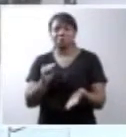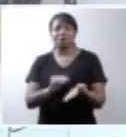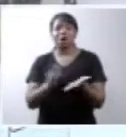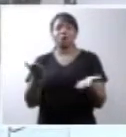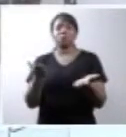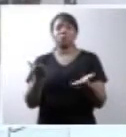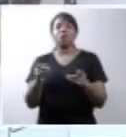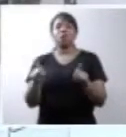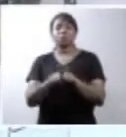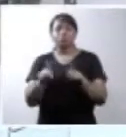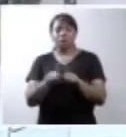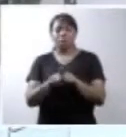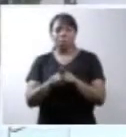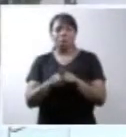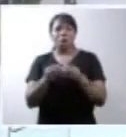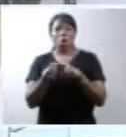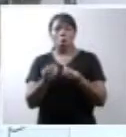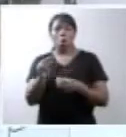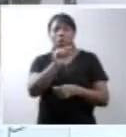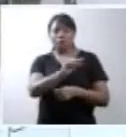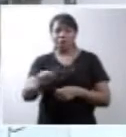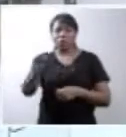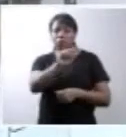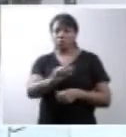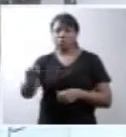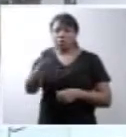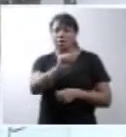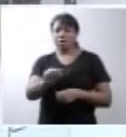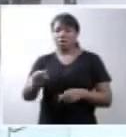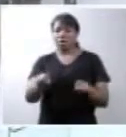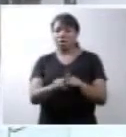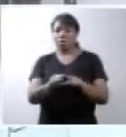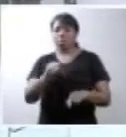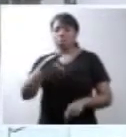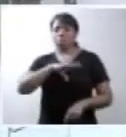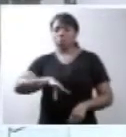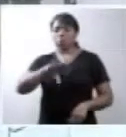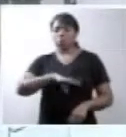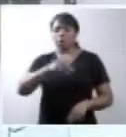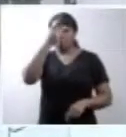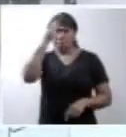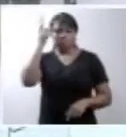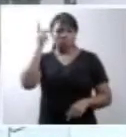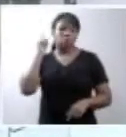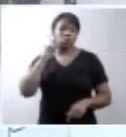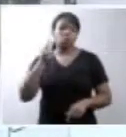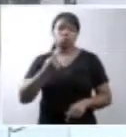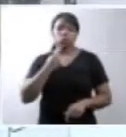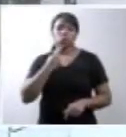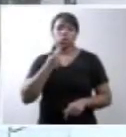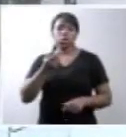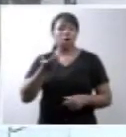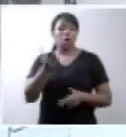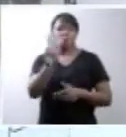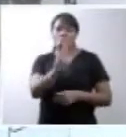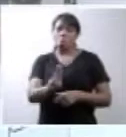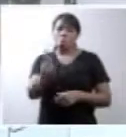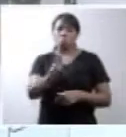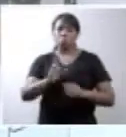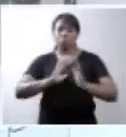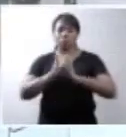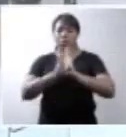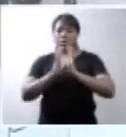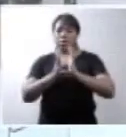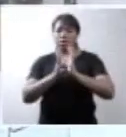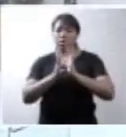da subtitulação, a legenda em português, que é útil a pessoas surdas que não se utilizam da Libras. E gostaríamos